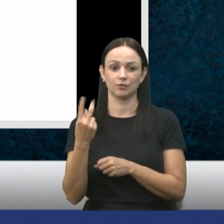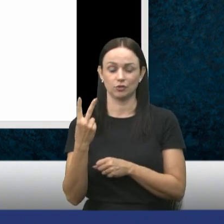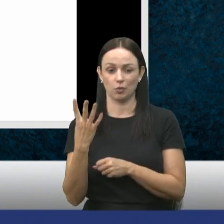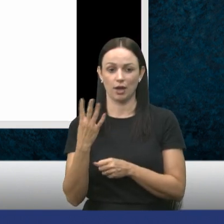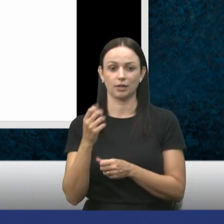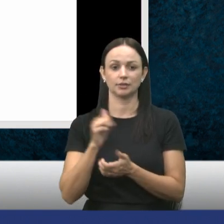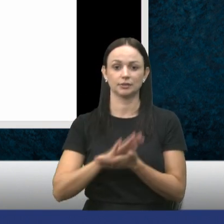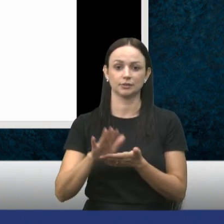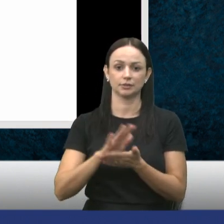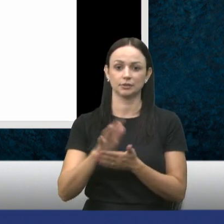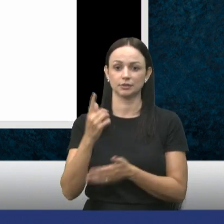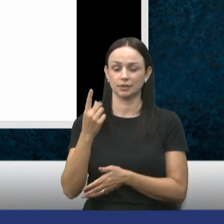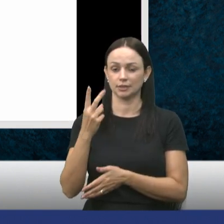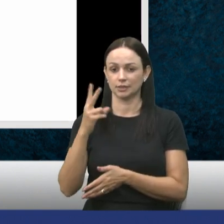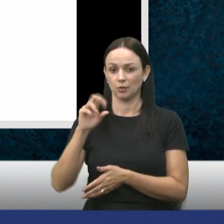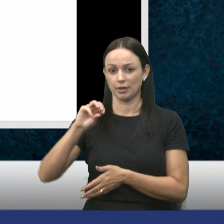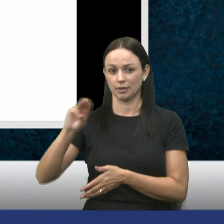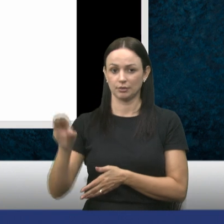corrente